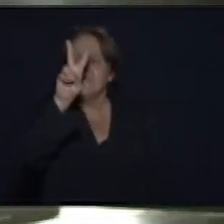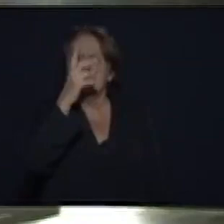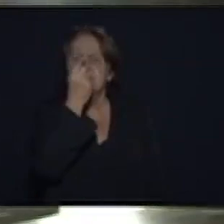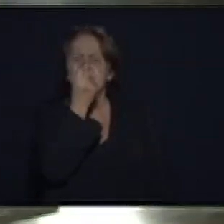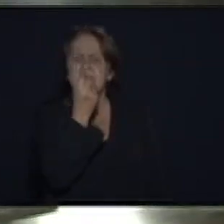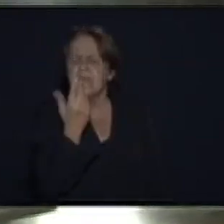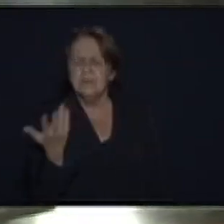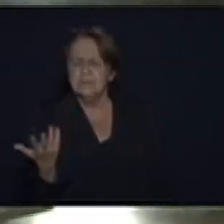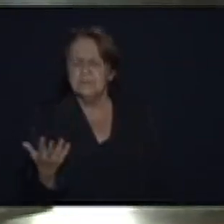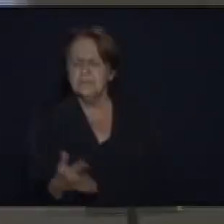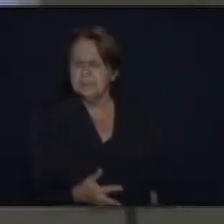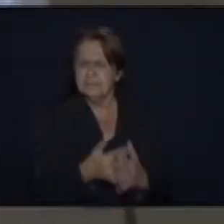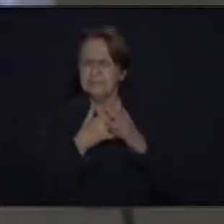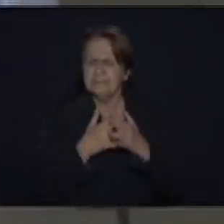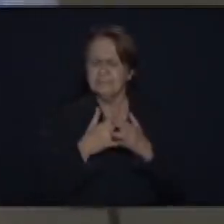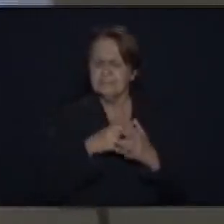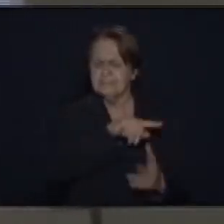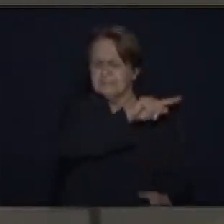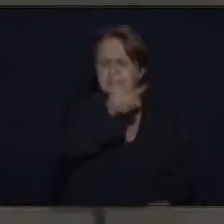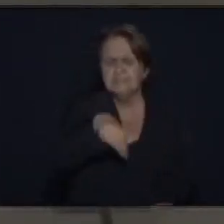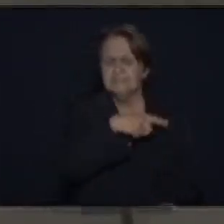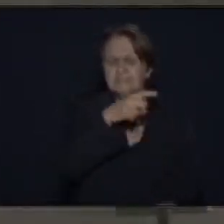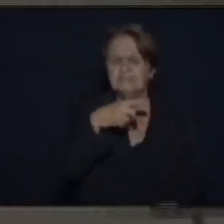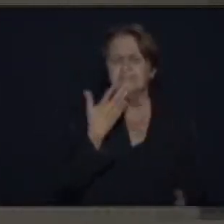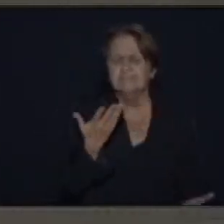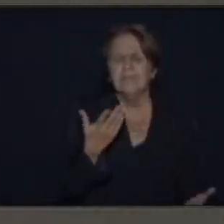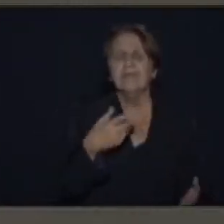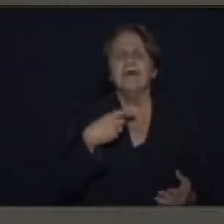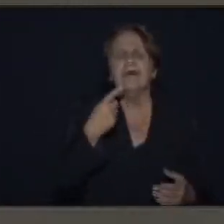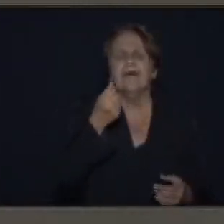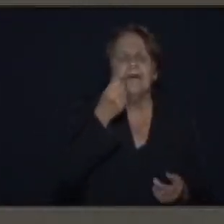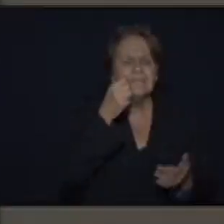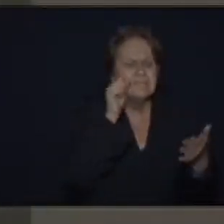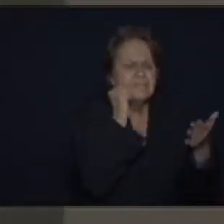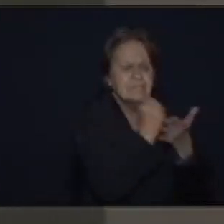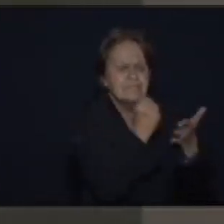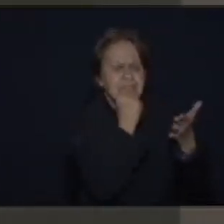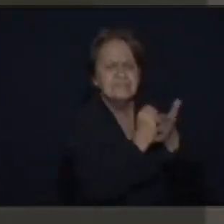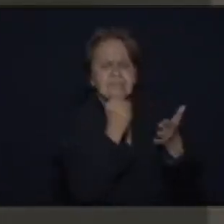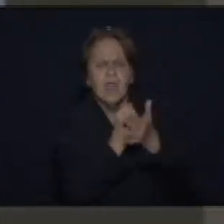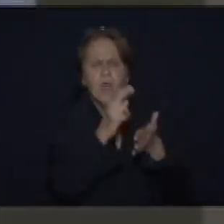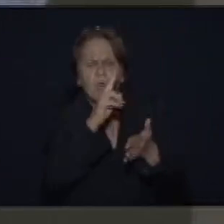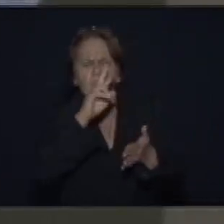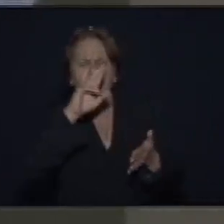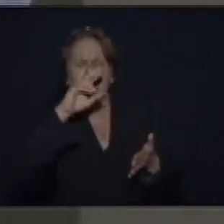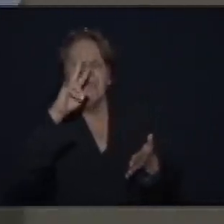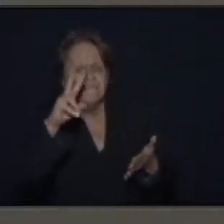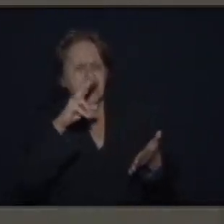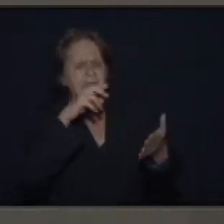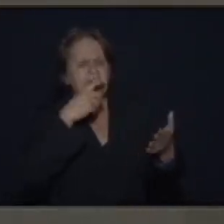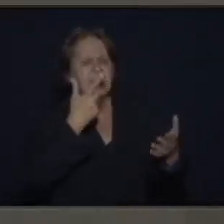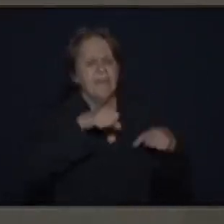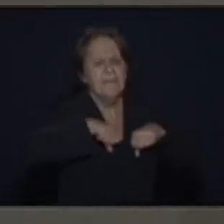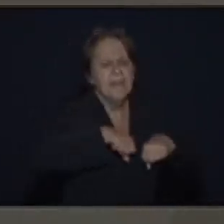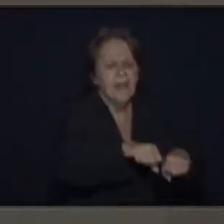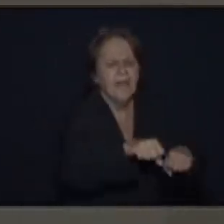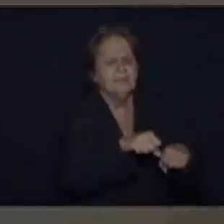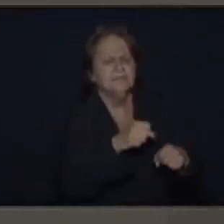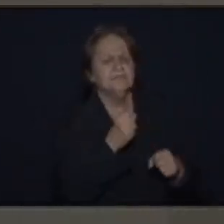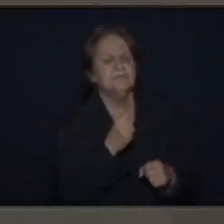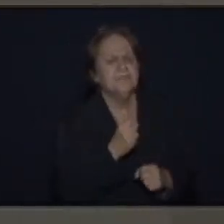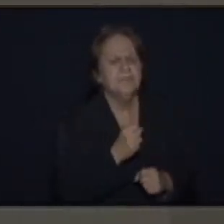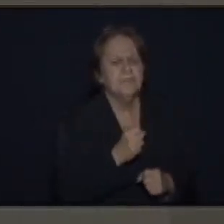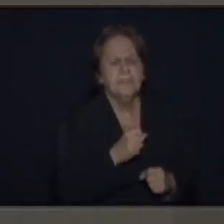acadêmica chamada um R ver como é que preço no supermercado taxa de serviço não existe uma